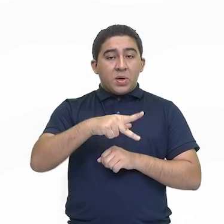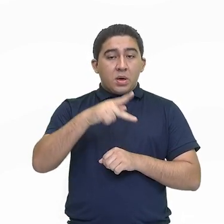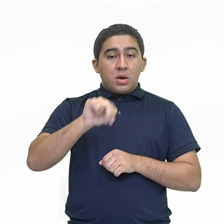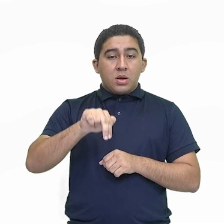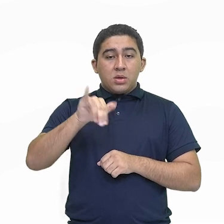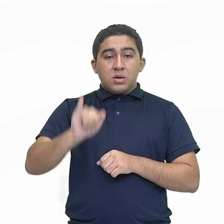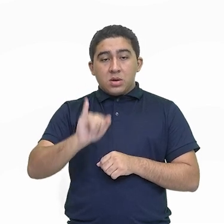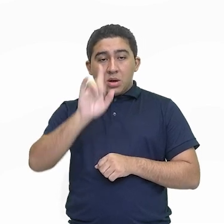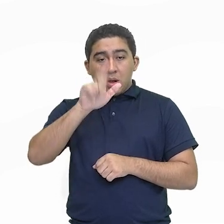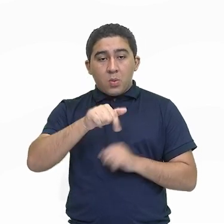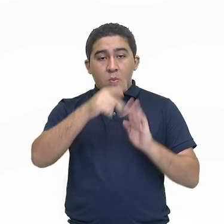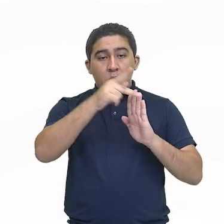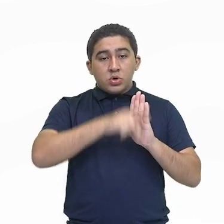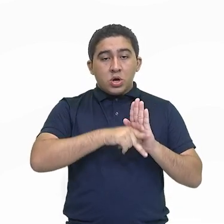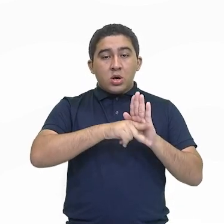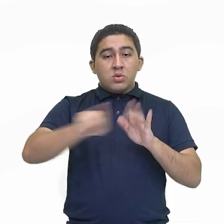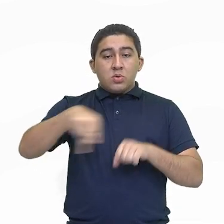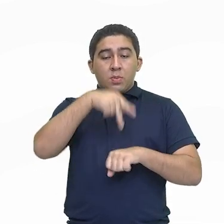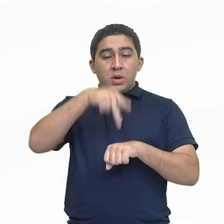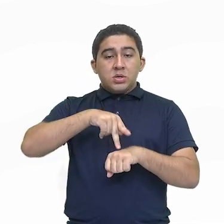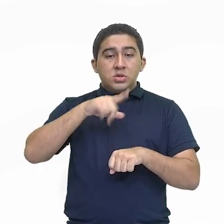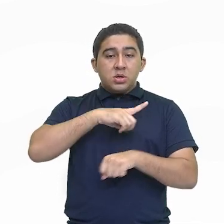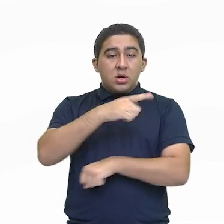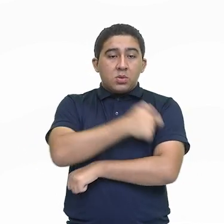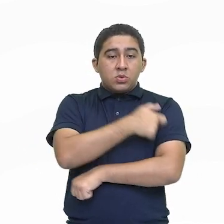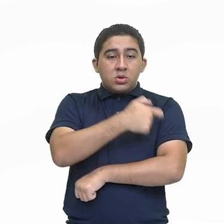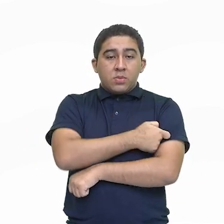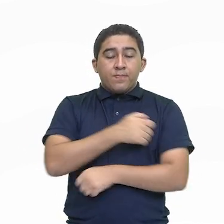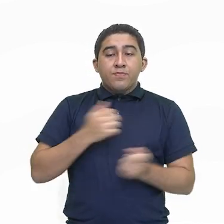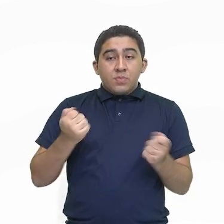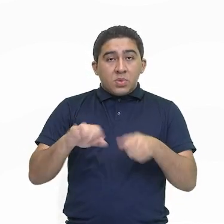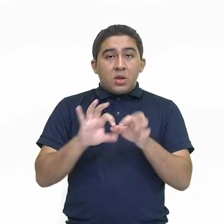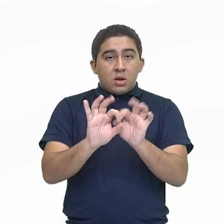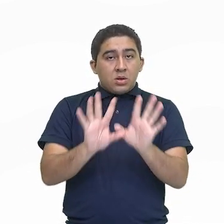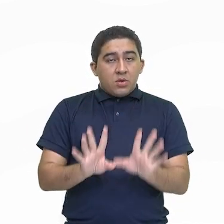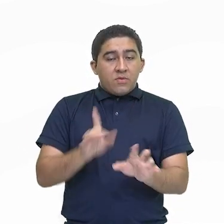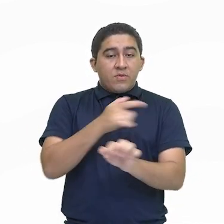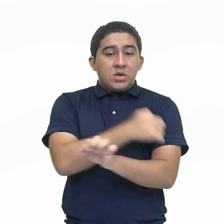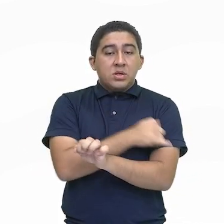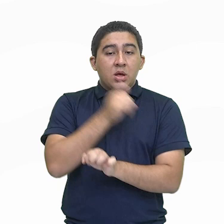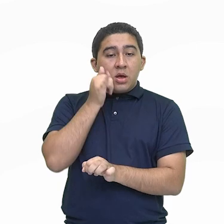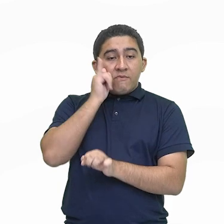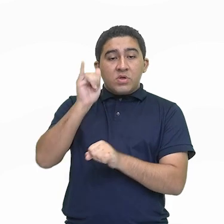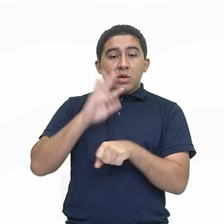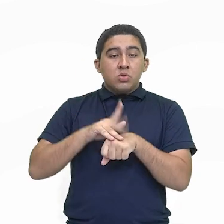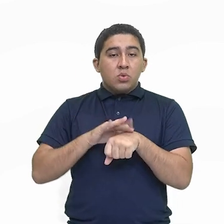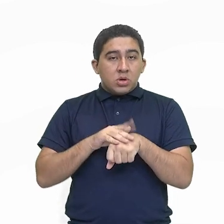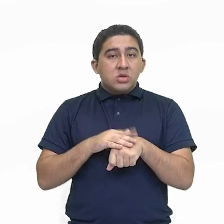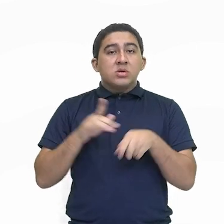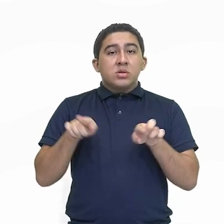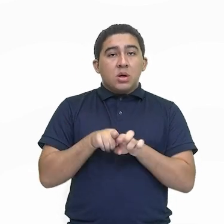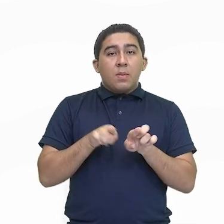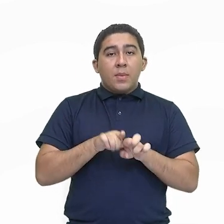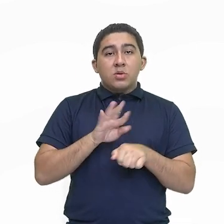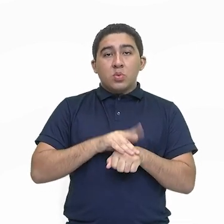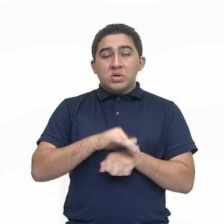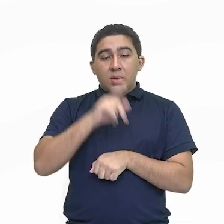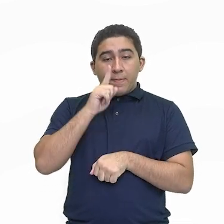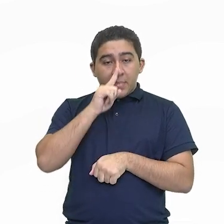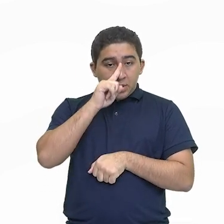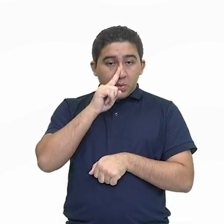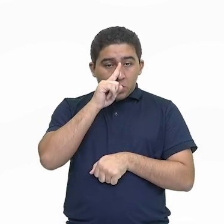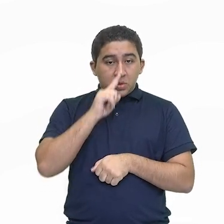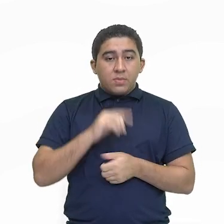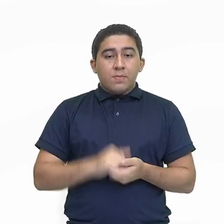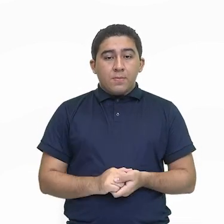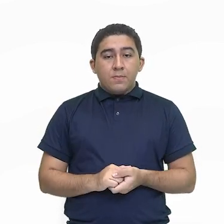PNI, que é a sigla, né, ele disponibiliza vacinas para prevenir contra doenças graves, né, e muitas vezes